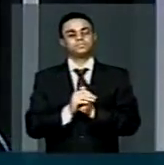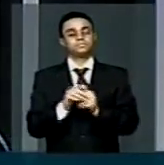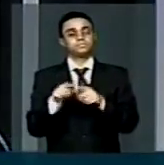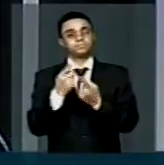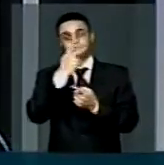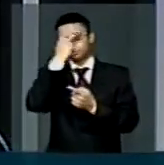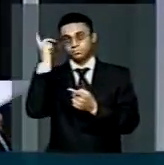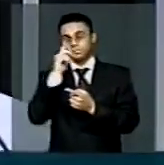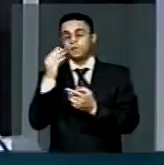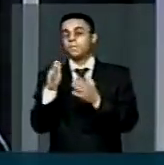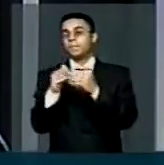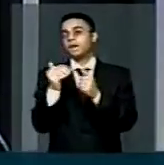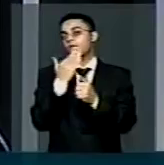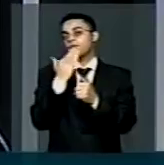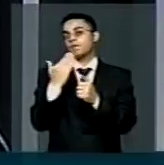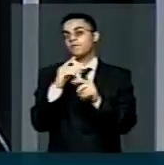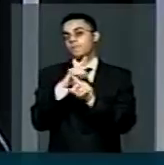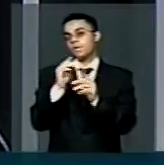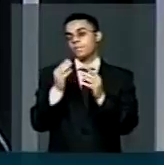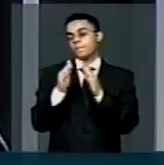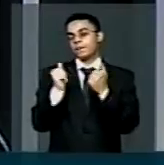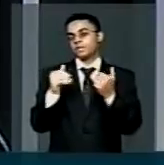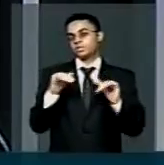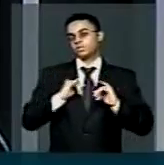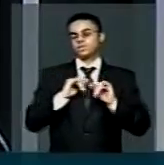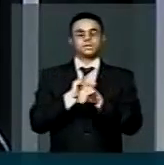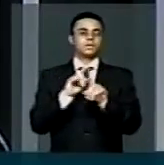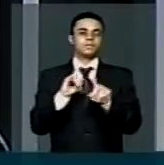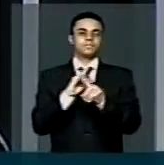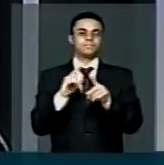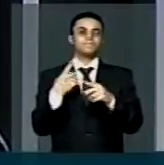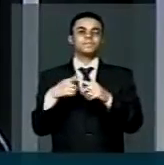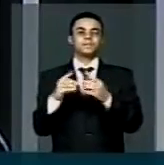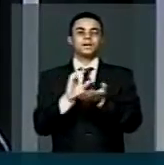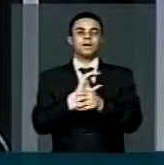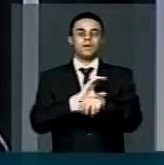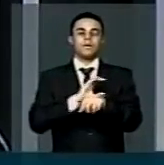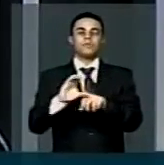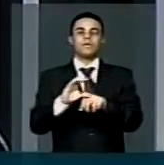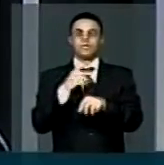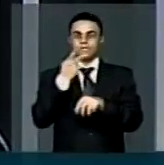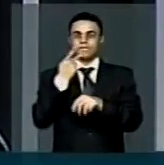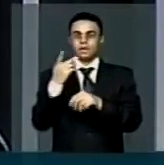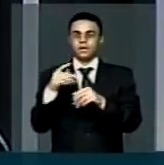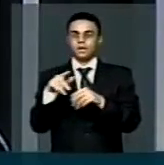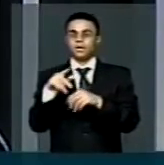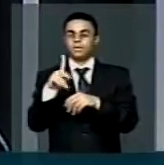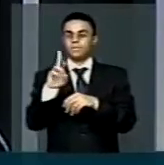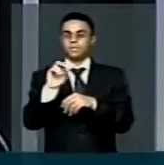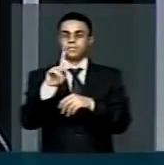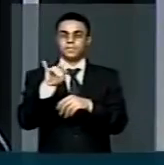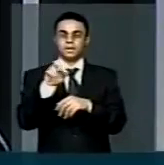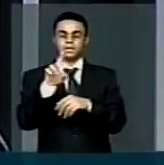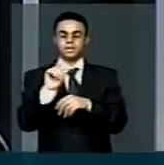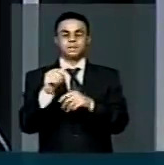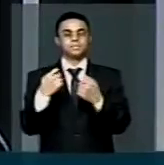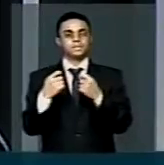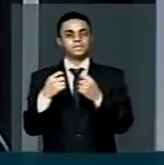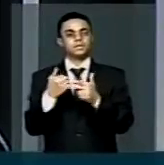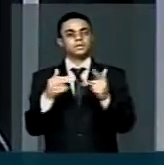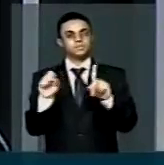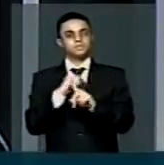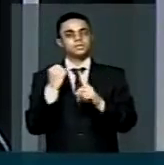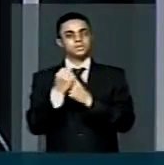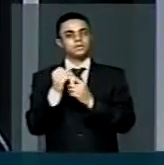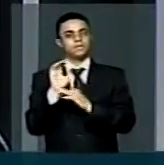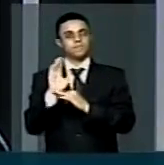reivindicando privilégio. A Constituição estabelece que a propriedade deve atender à sua função social. Senhor presidente, senhoras e